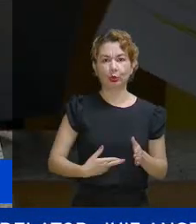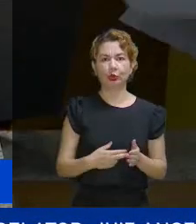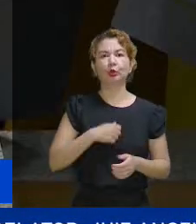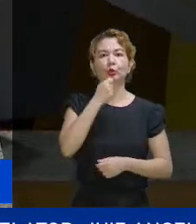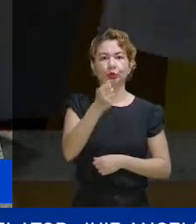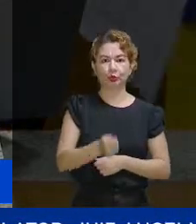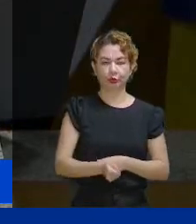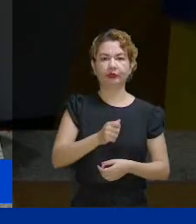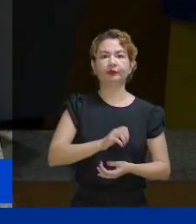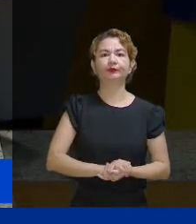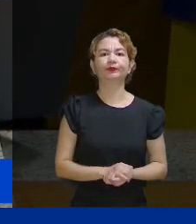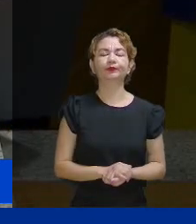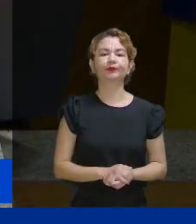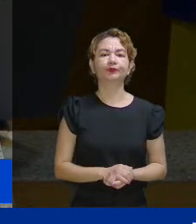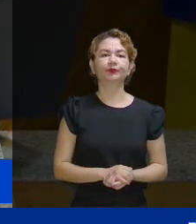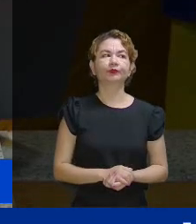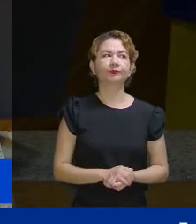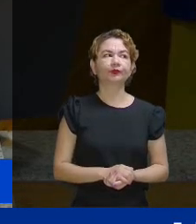relator.